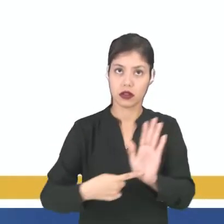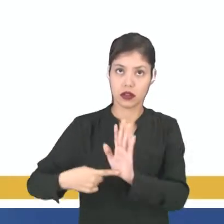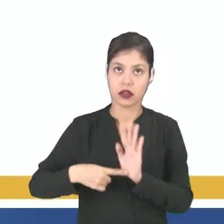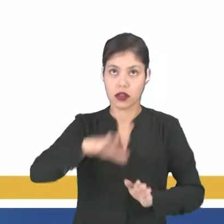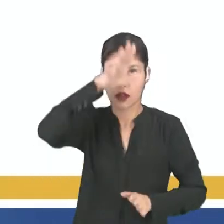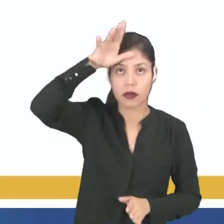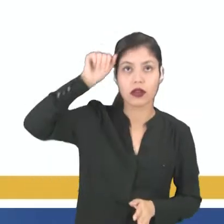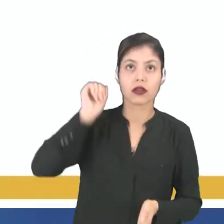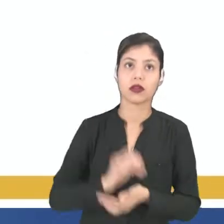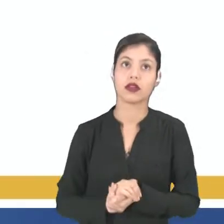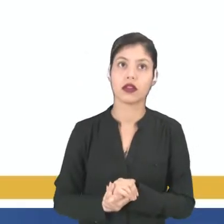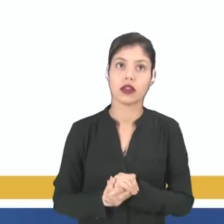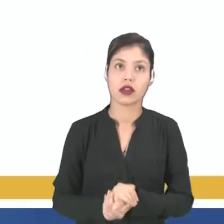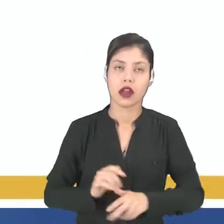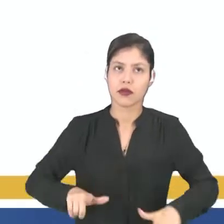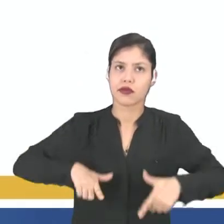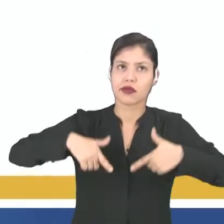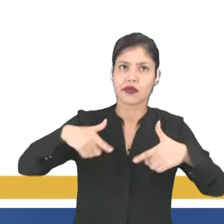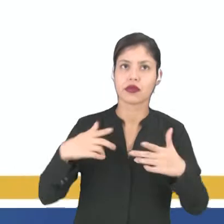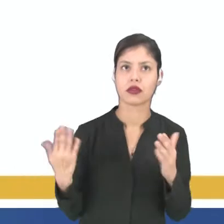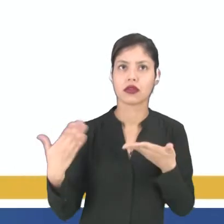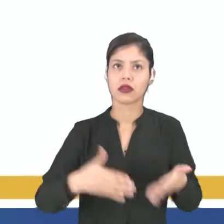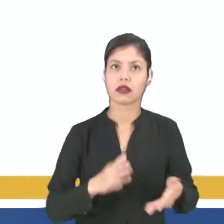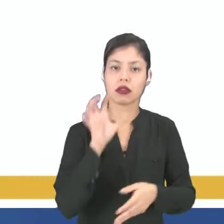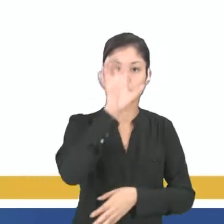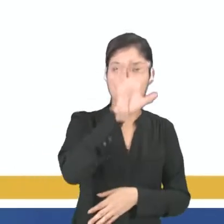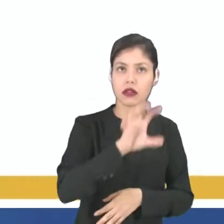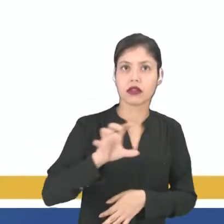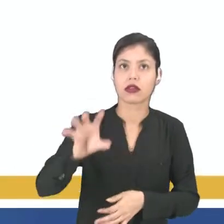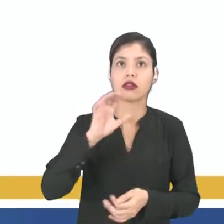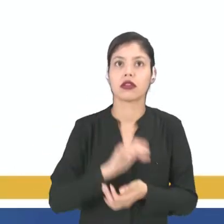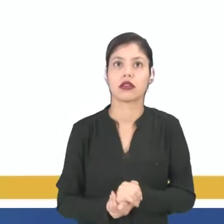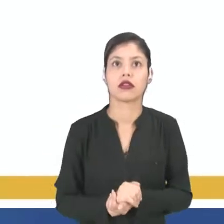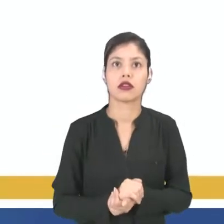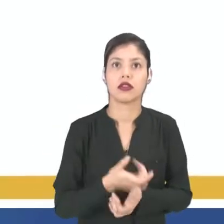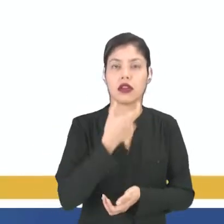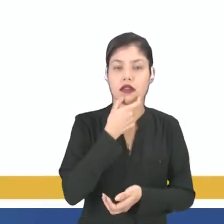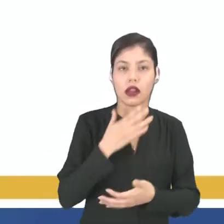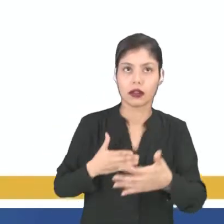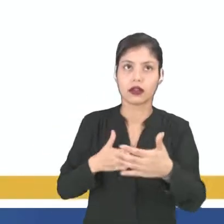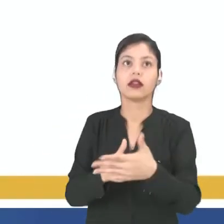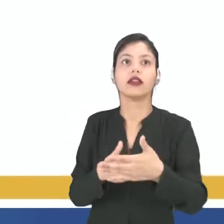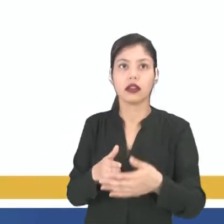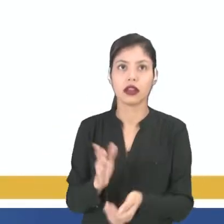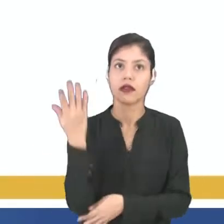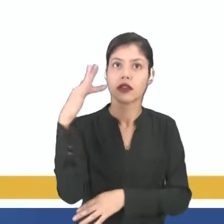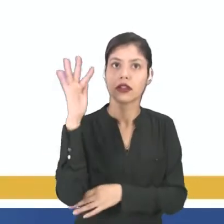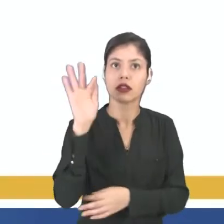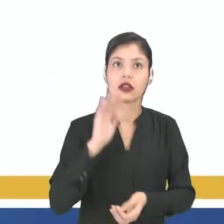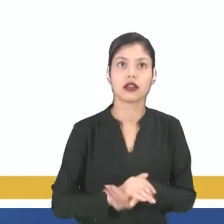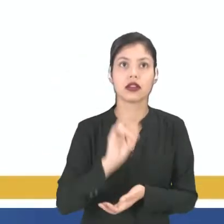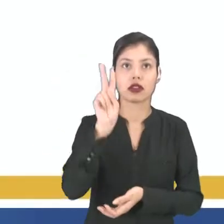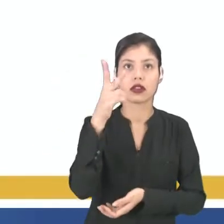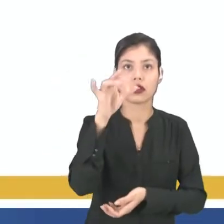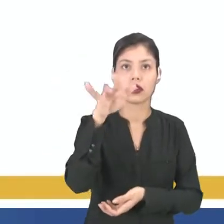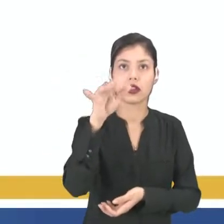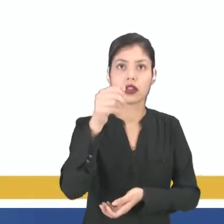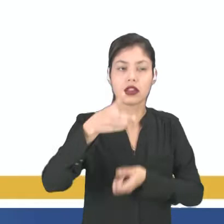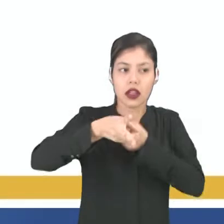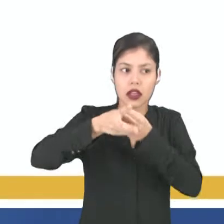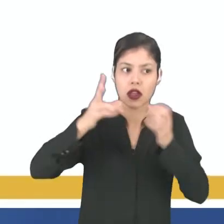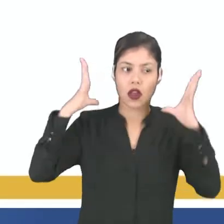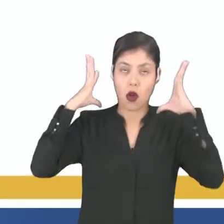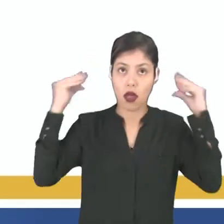Amazônia, desbravadores lusitanos chegam à região para impedir a invasão de ingleses, franceses e holandeses que cobiçavam